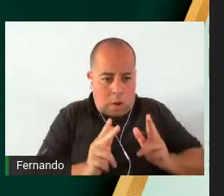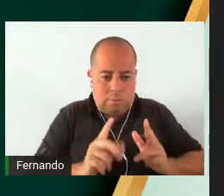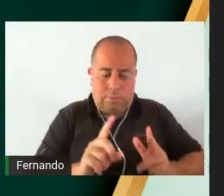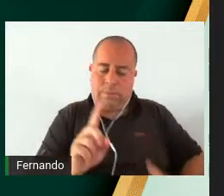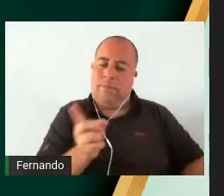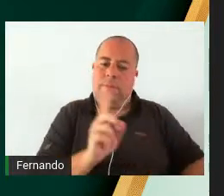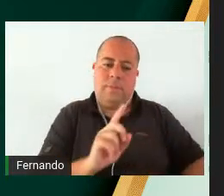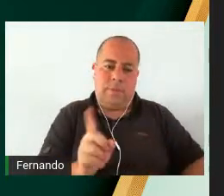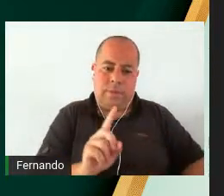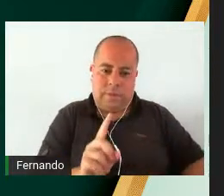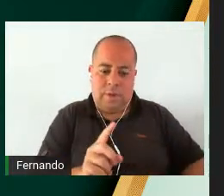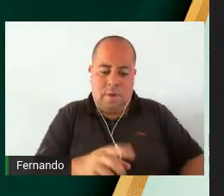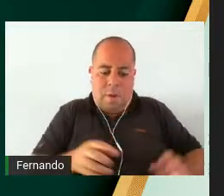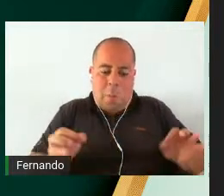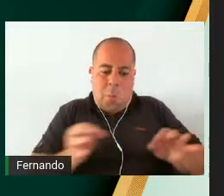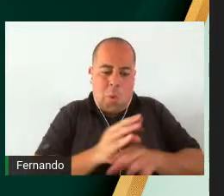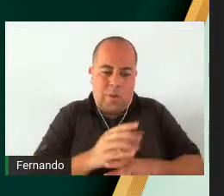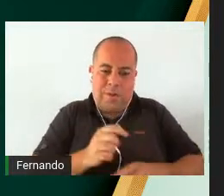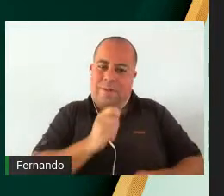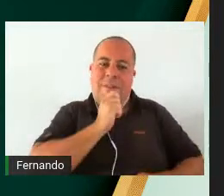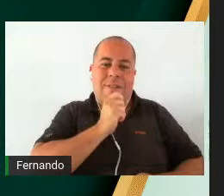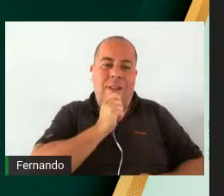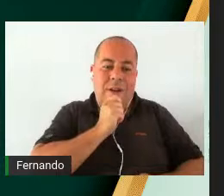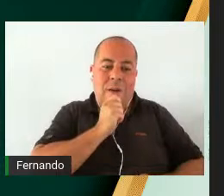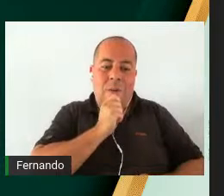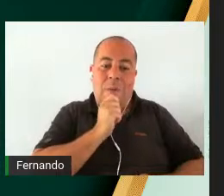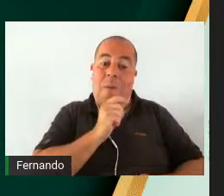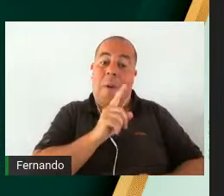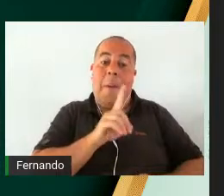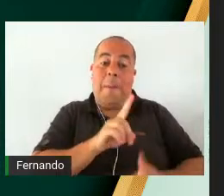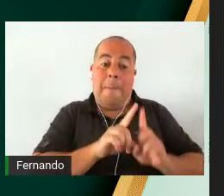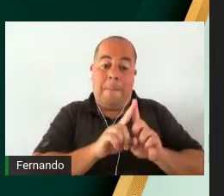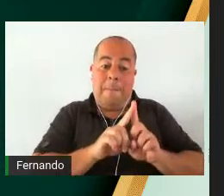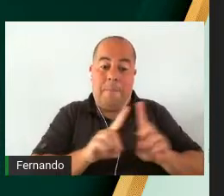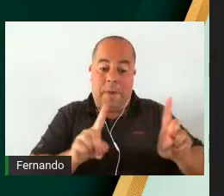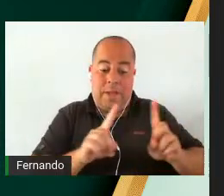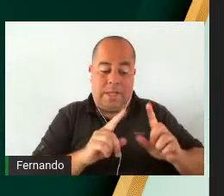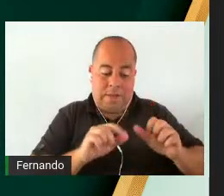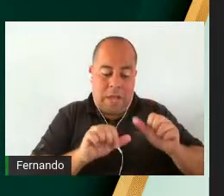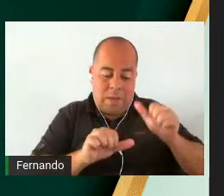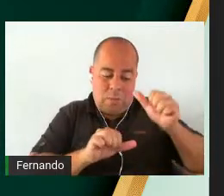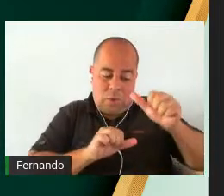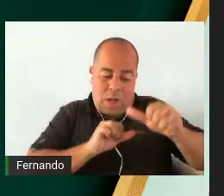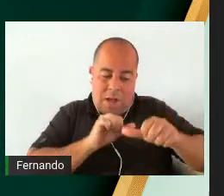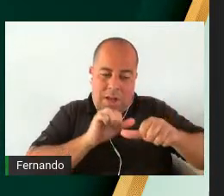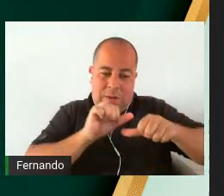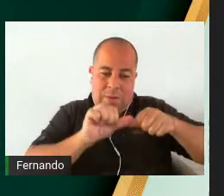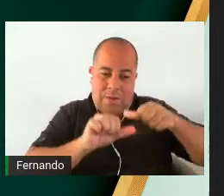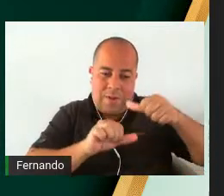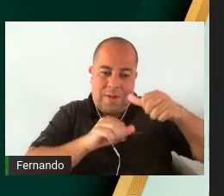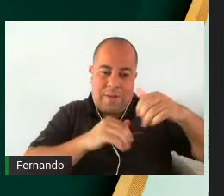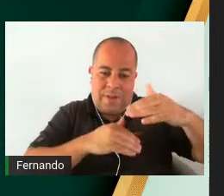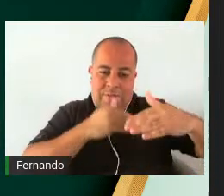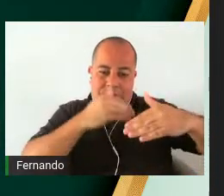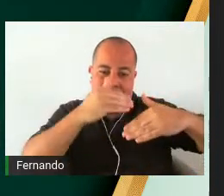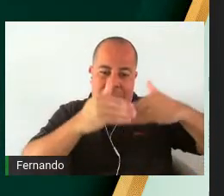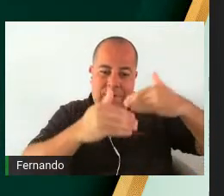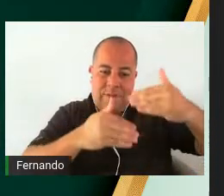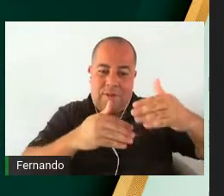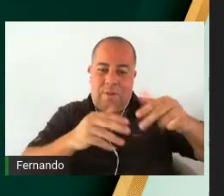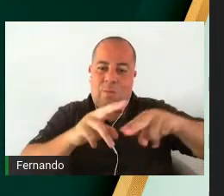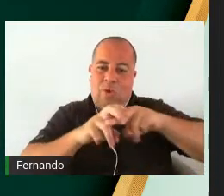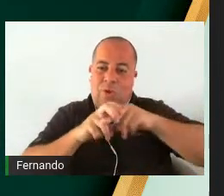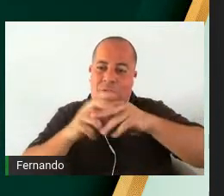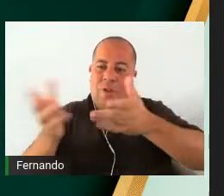não foram terminadas, mas que elas vão sempre mudando. E pensando nisso, convido a cada um